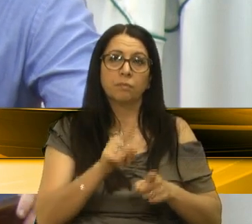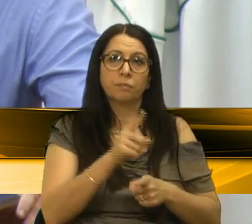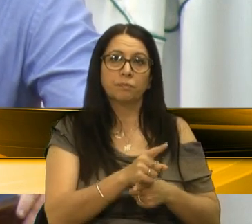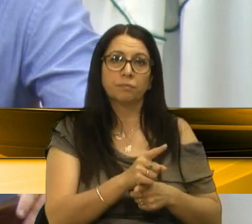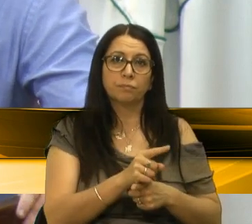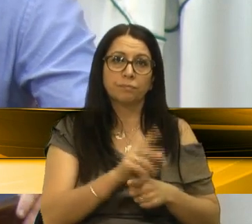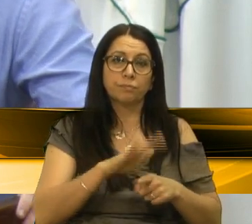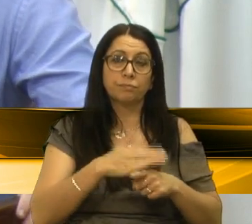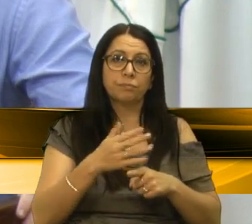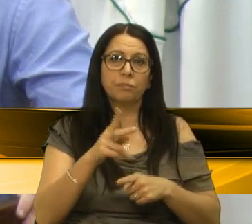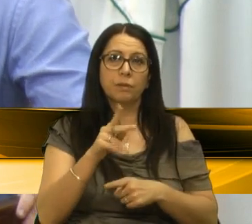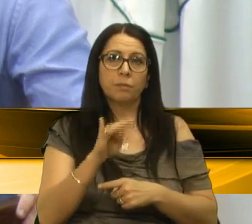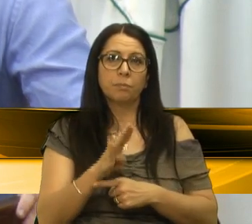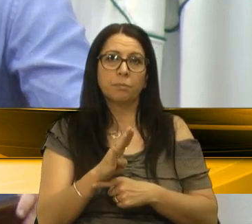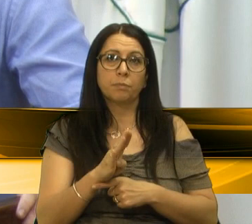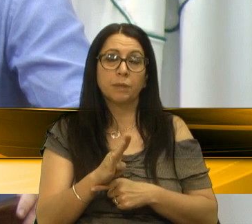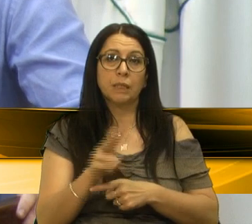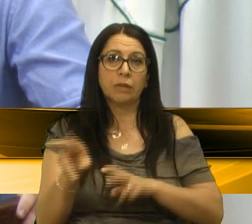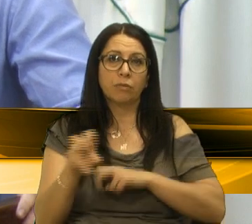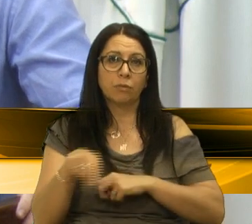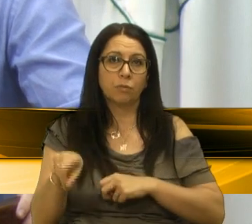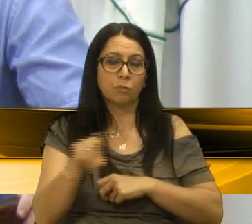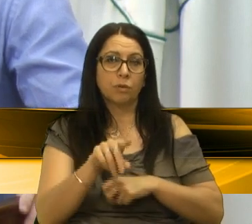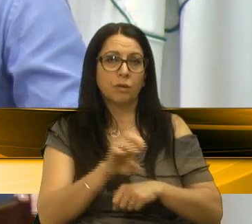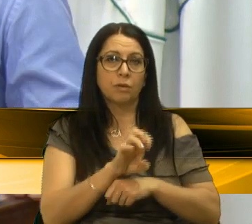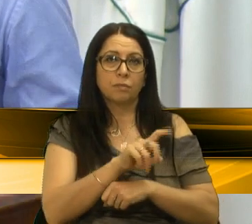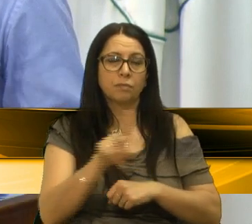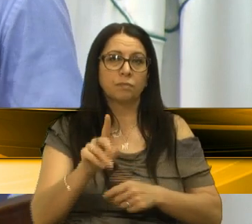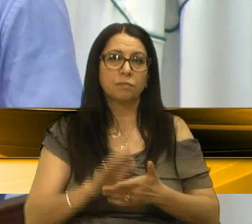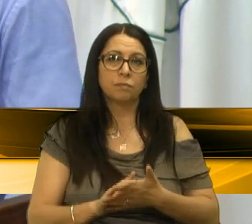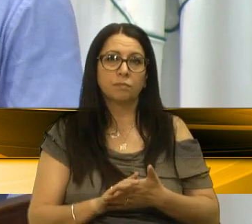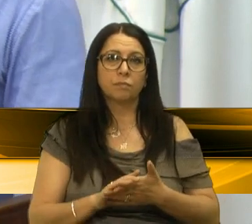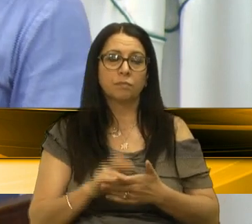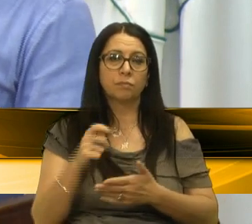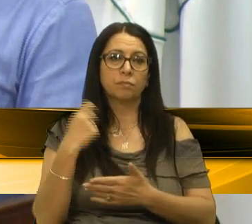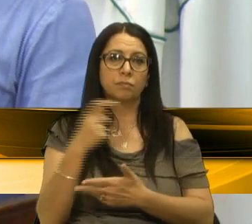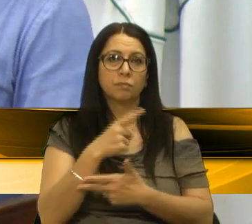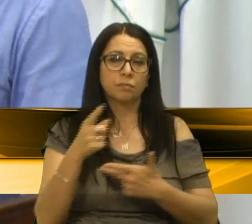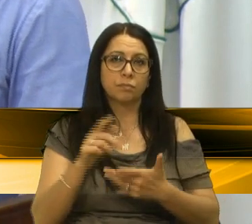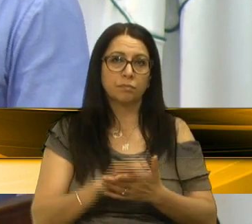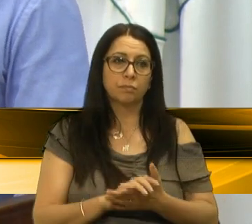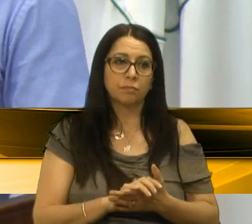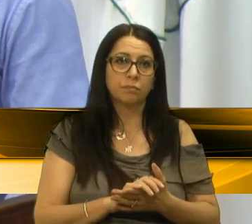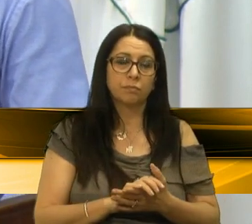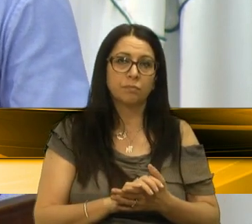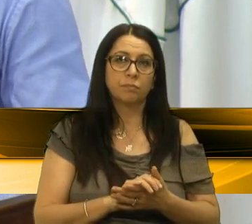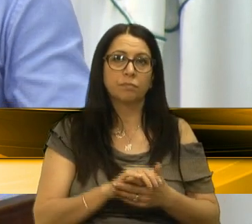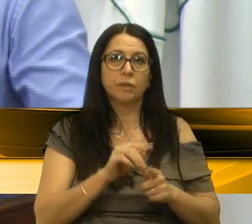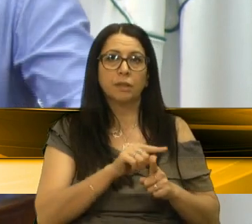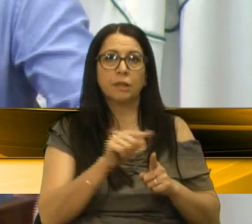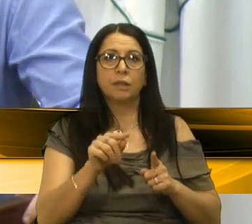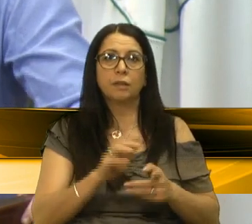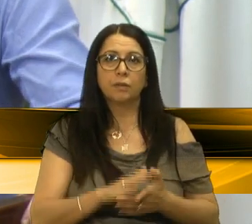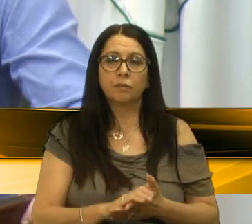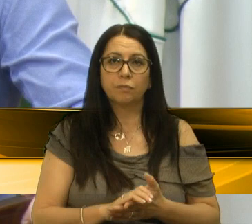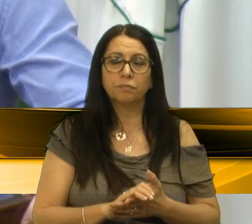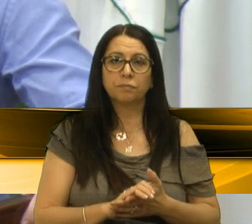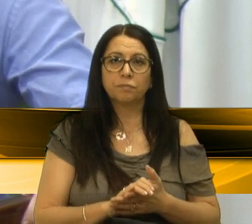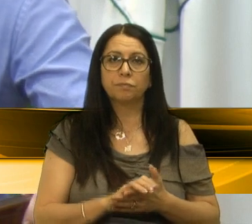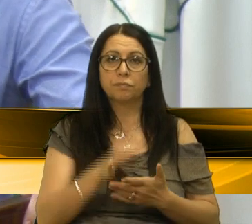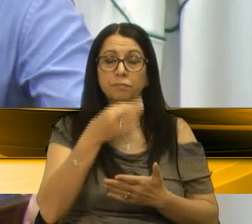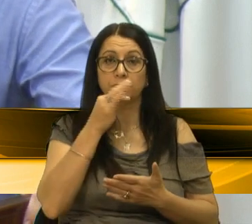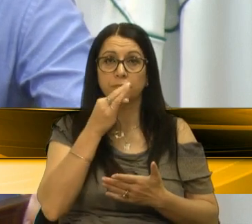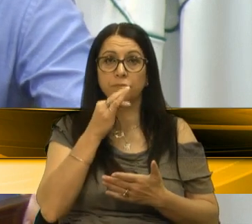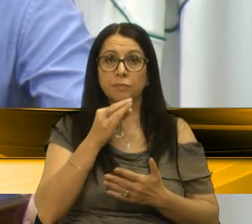maior PIB agrícola do estado do Rio Grande do Sul. A nossa Caxias do comércio pujante. A Caxias da